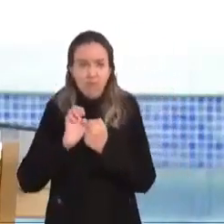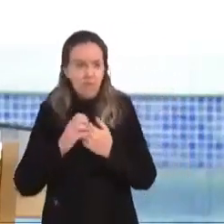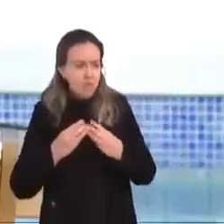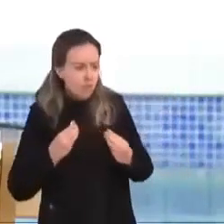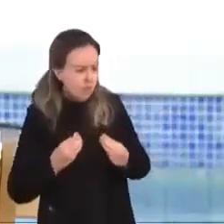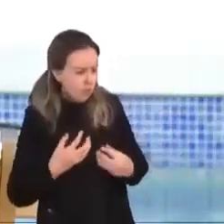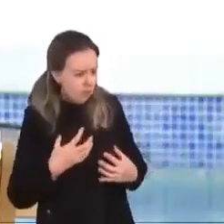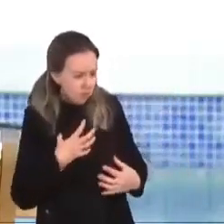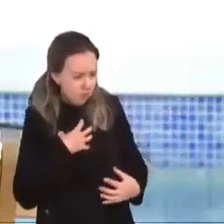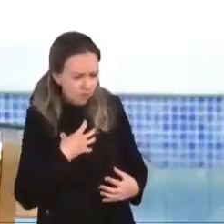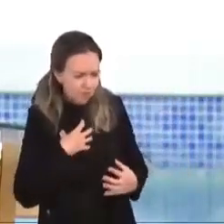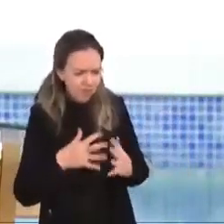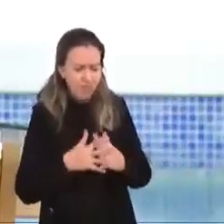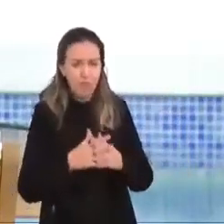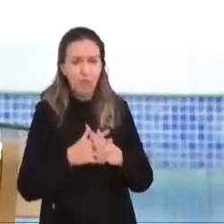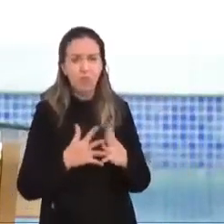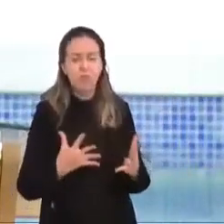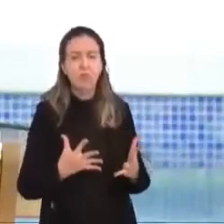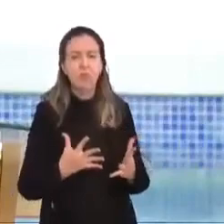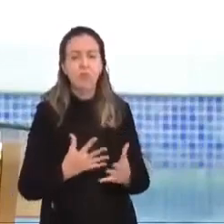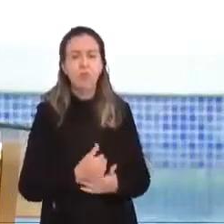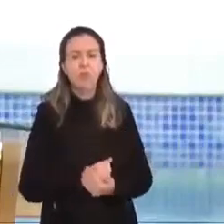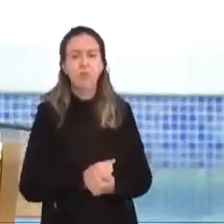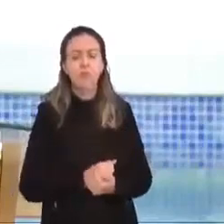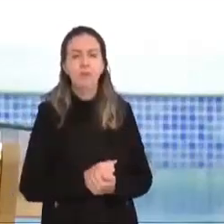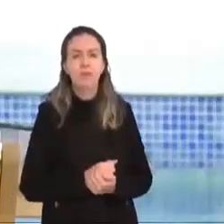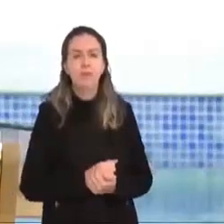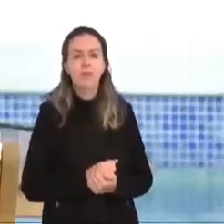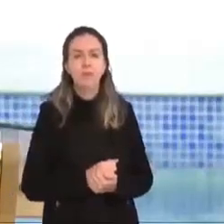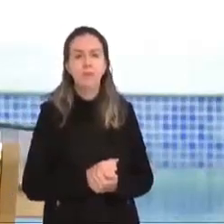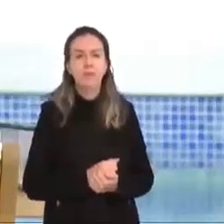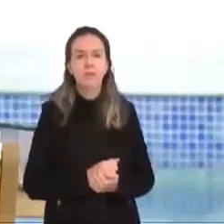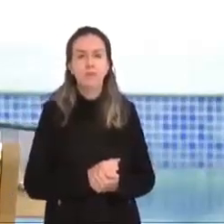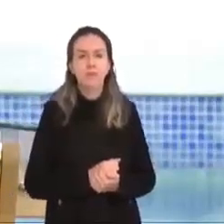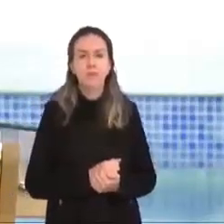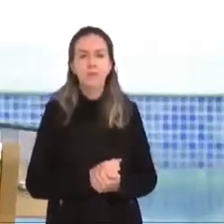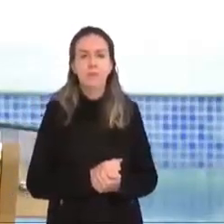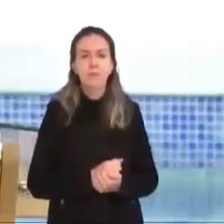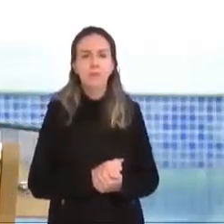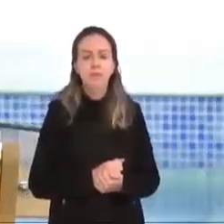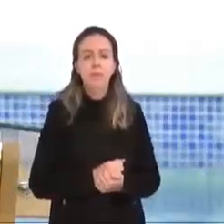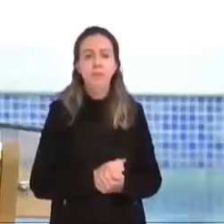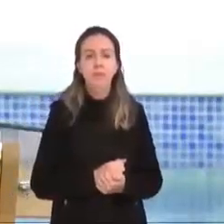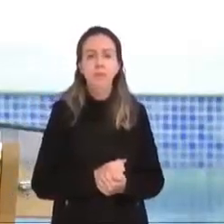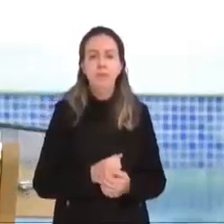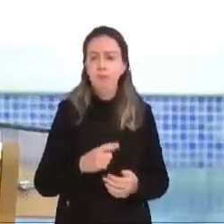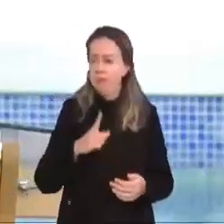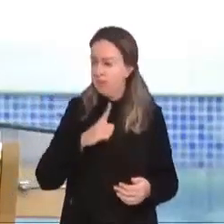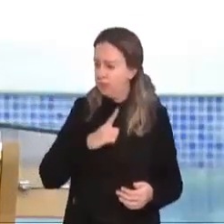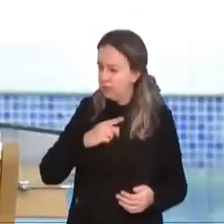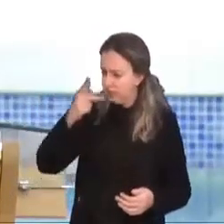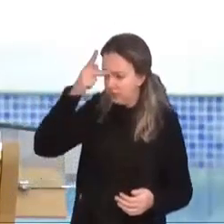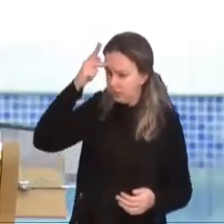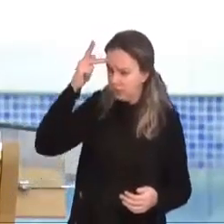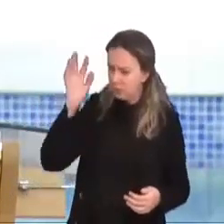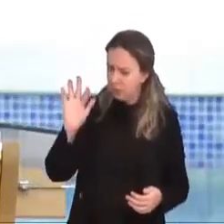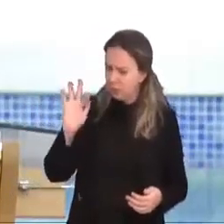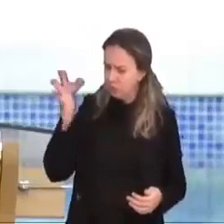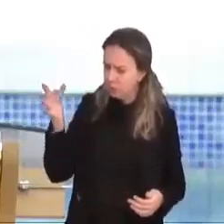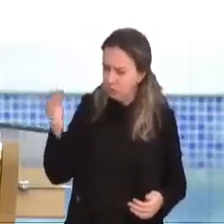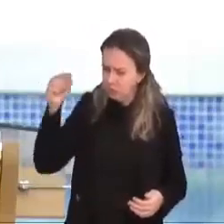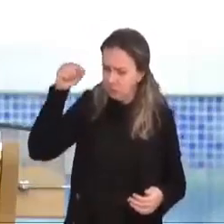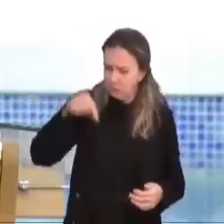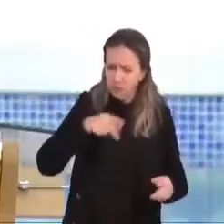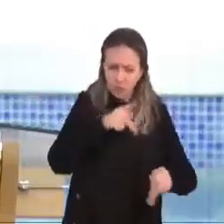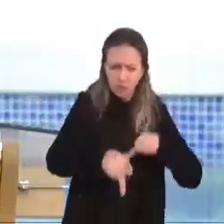eles vinham. Daqui a pouco o rei diz: tem traidor entre nós. Alguém se levanta e diz: não, não é traidor, não. Então o que